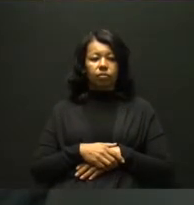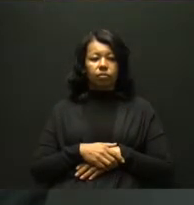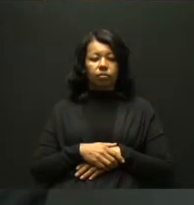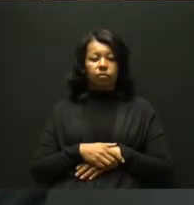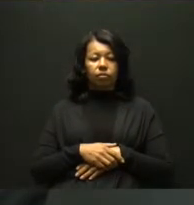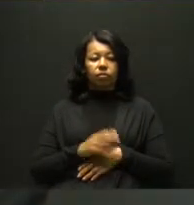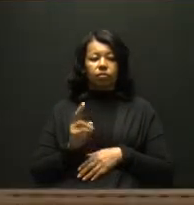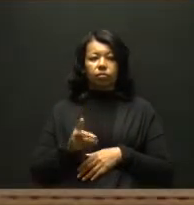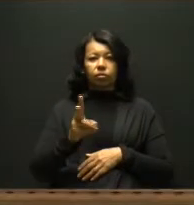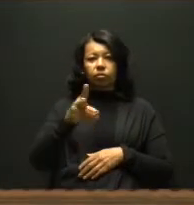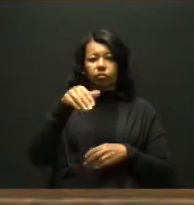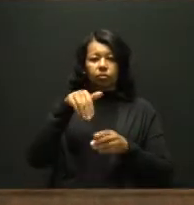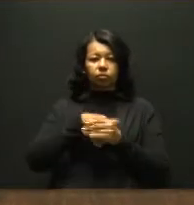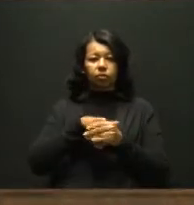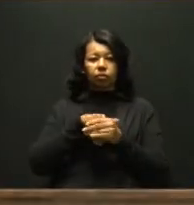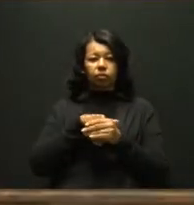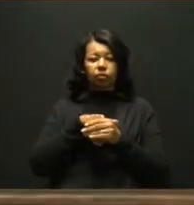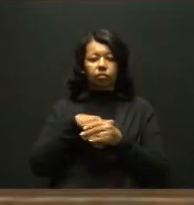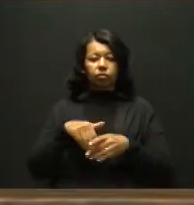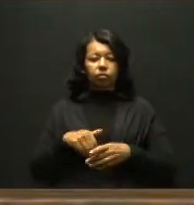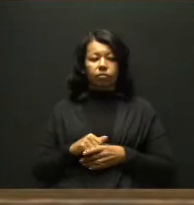continue votação